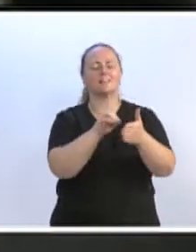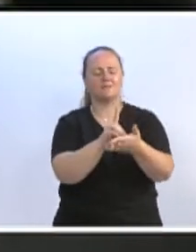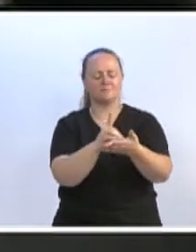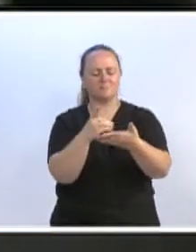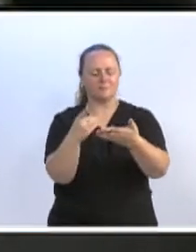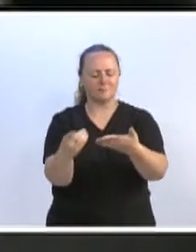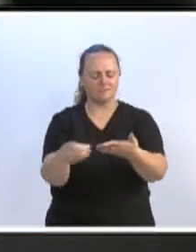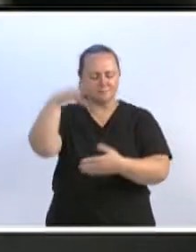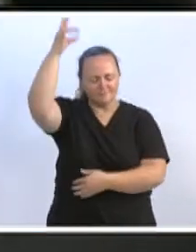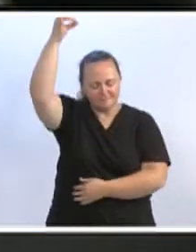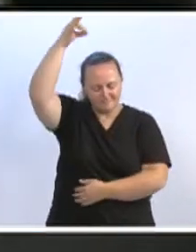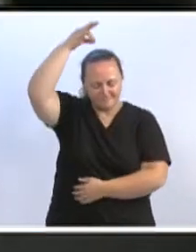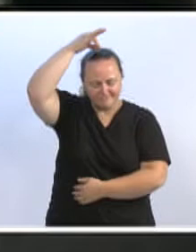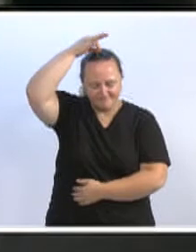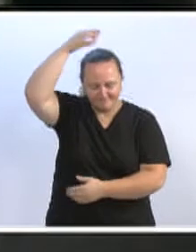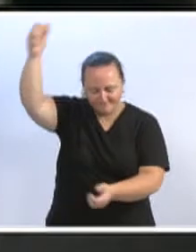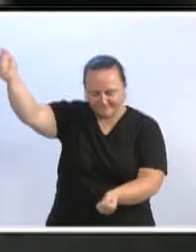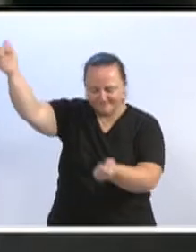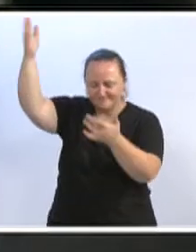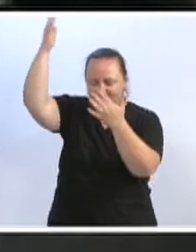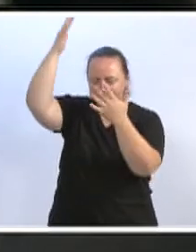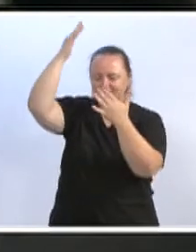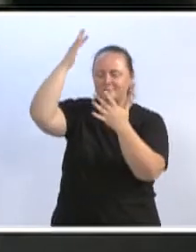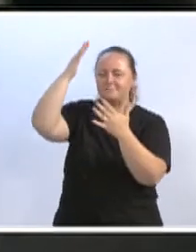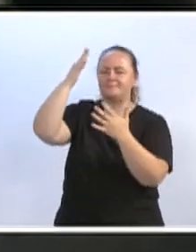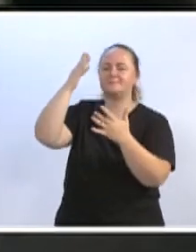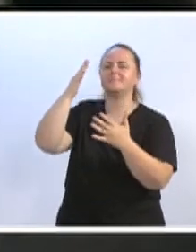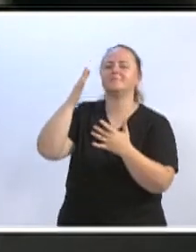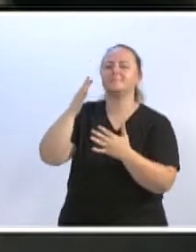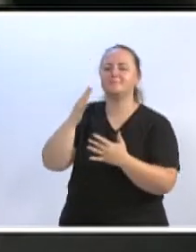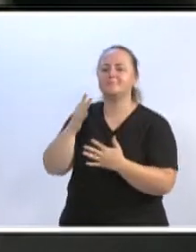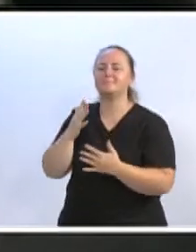e das tuas águas